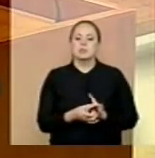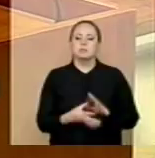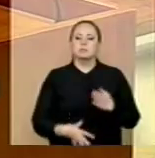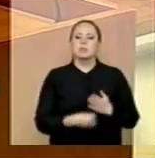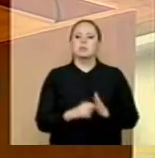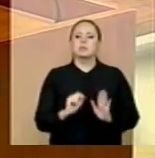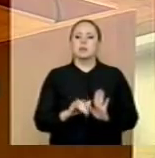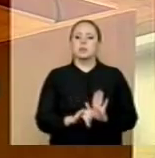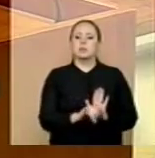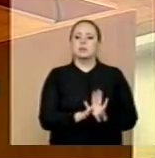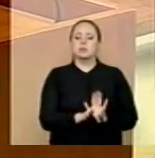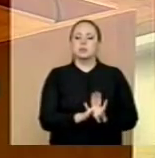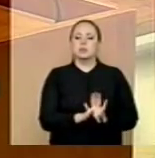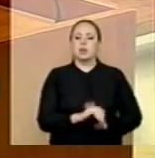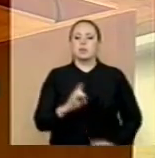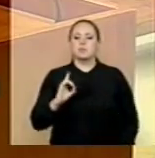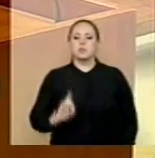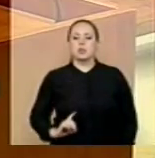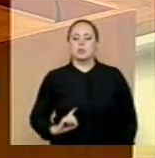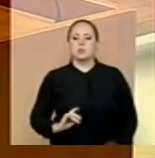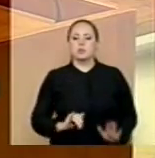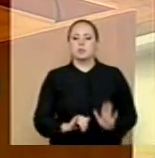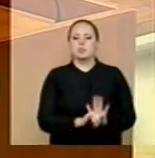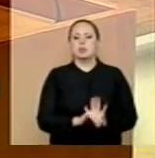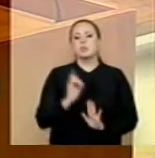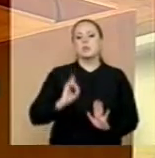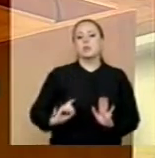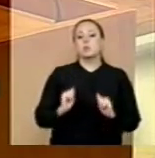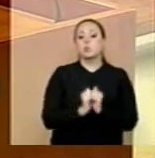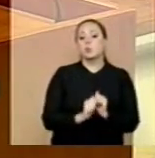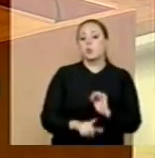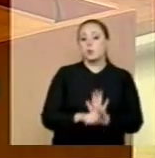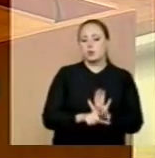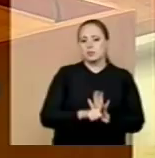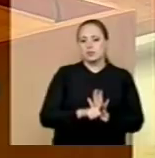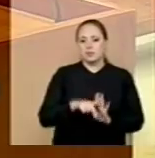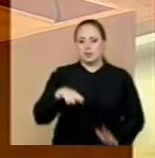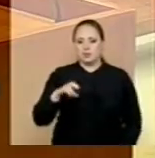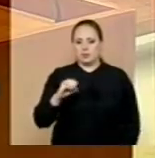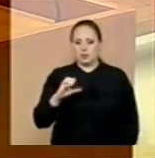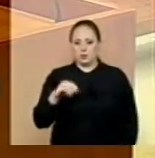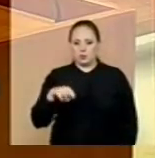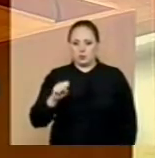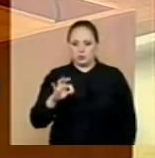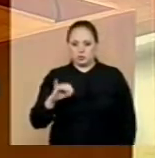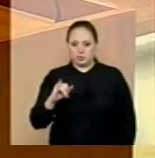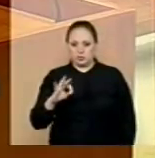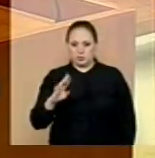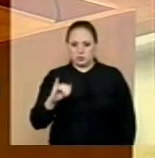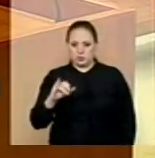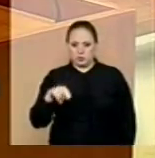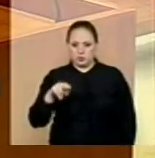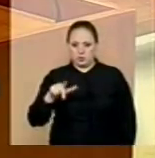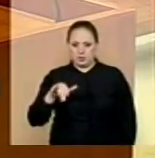identidade entre direito e identidade do direito com a lei. O neoconstitucionalismo vai além disso, ele soma essas duas